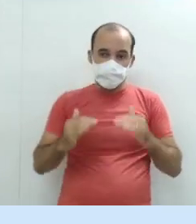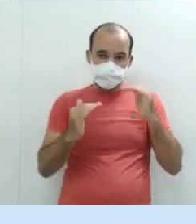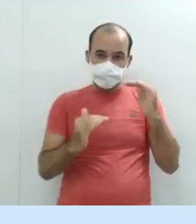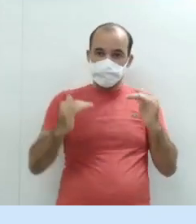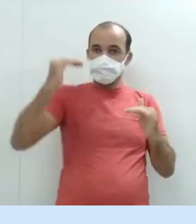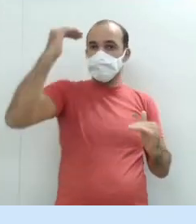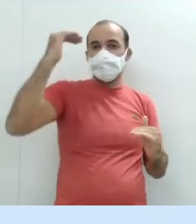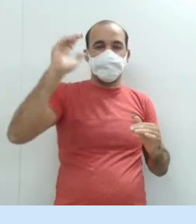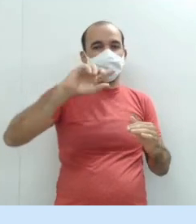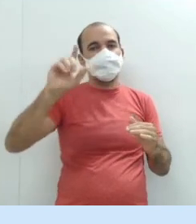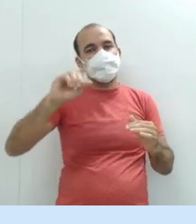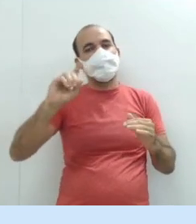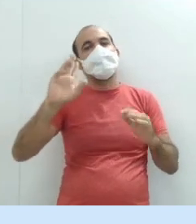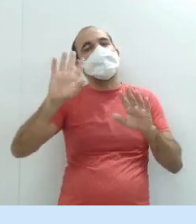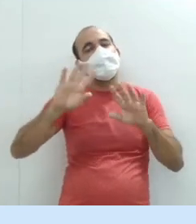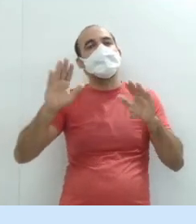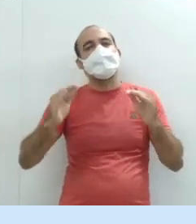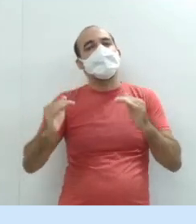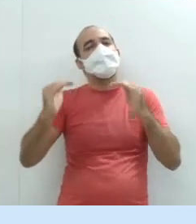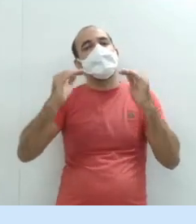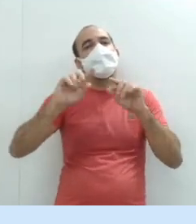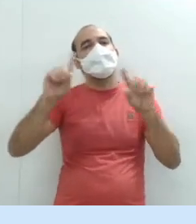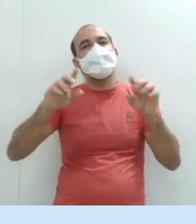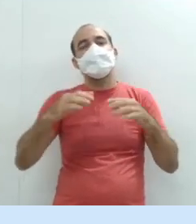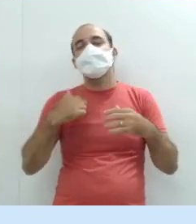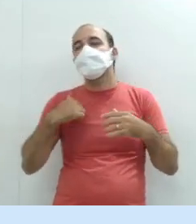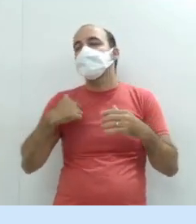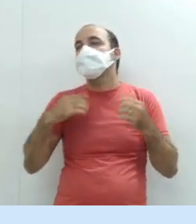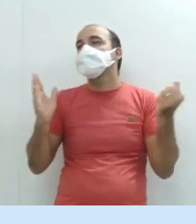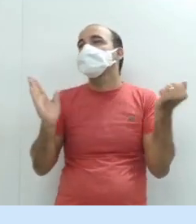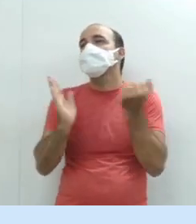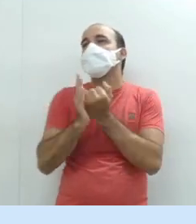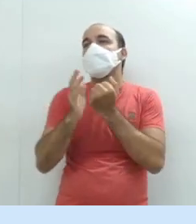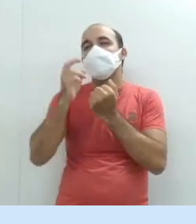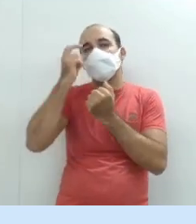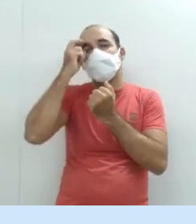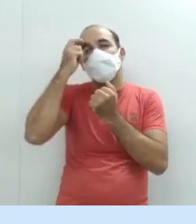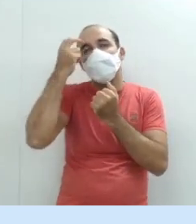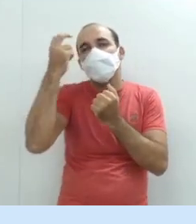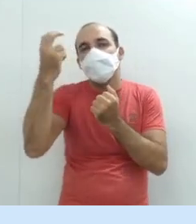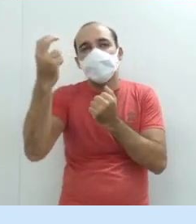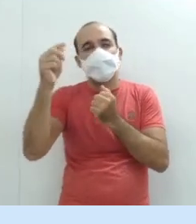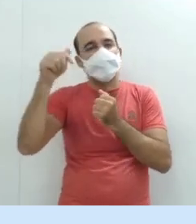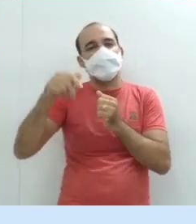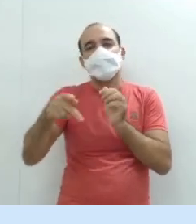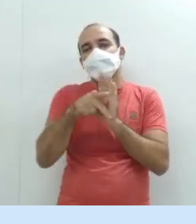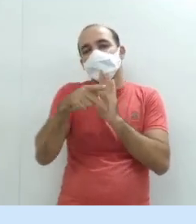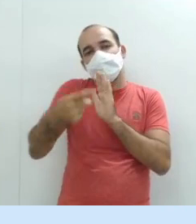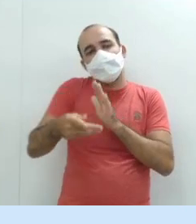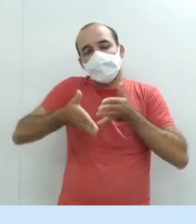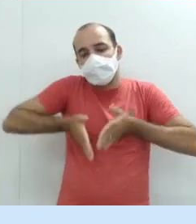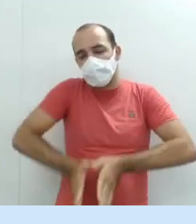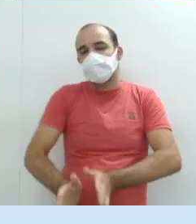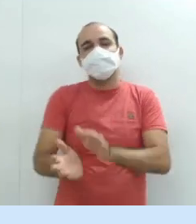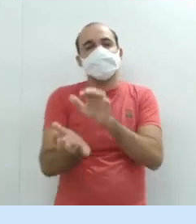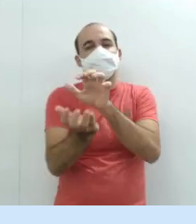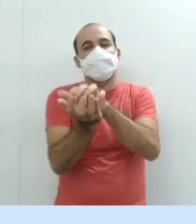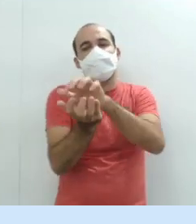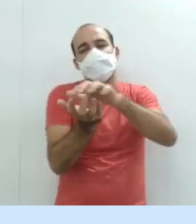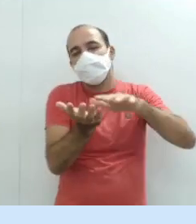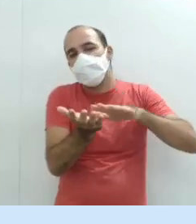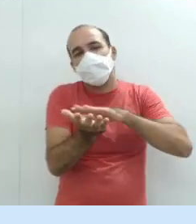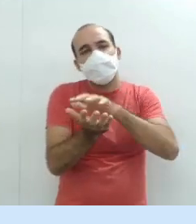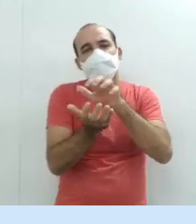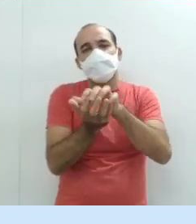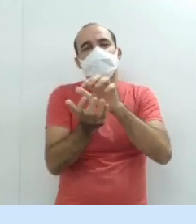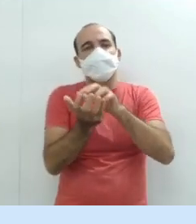como é gostoso ser pernambucano, viu? Mesmo quando você mora fora, como é bom sentir essa cultura, socializar